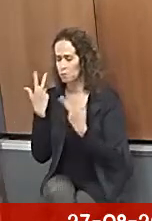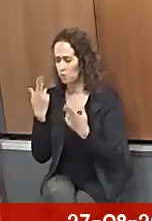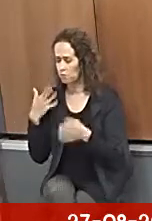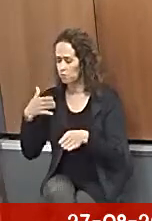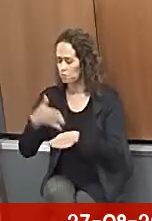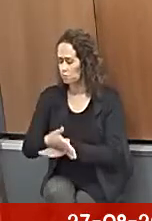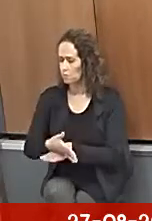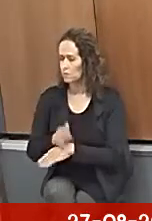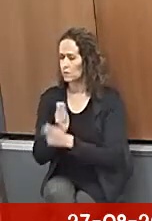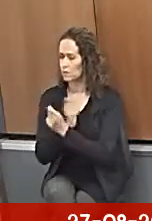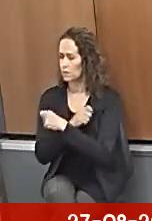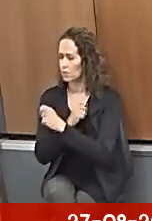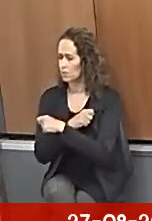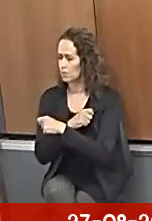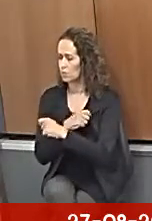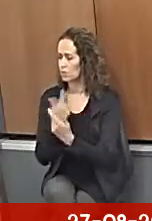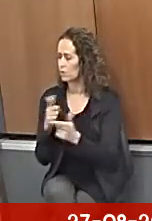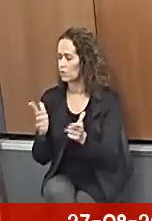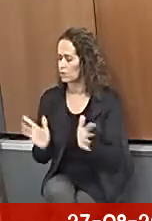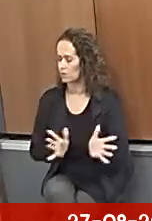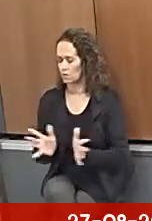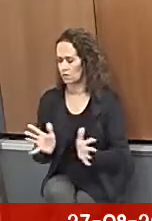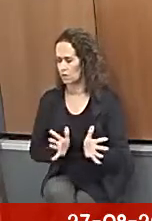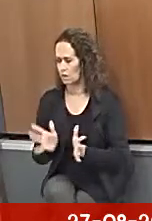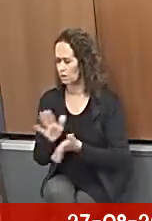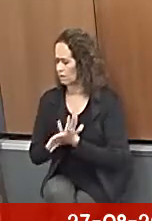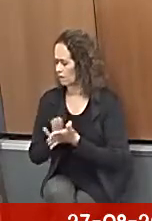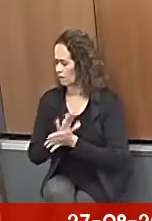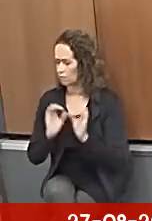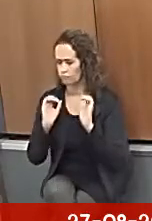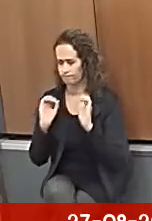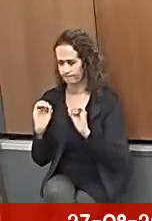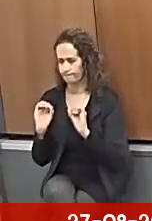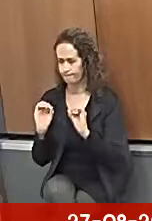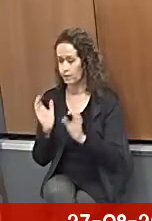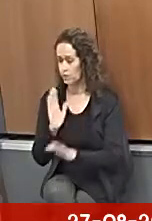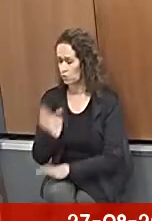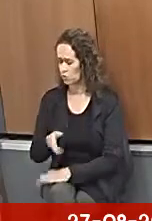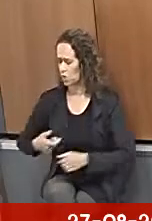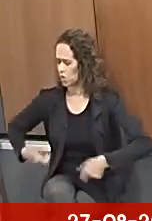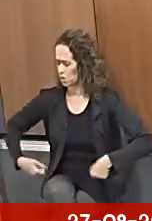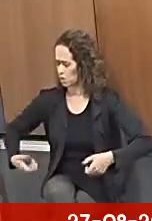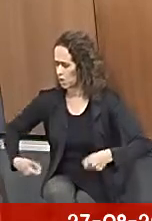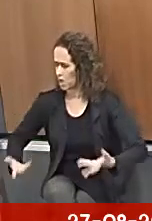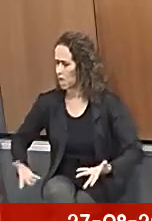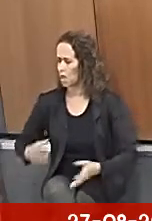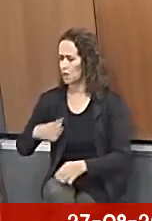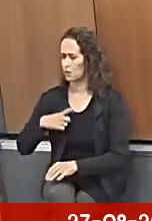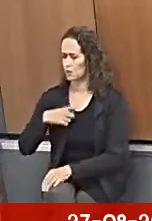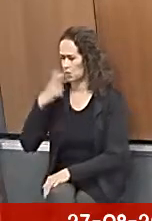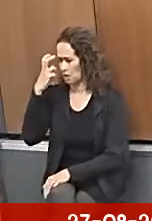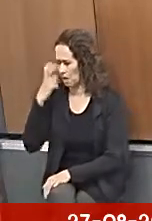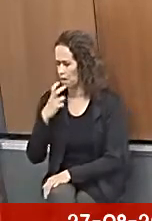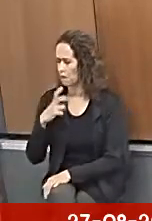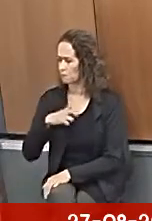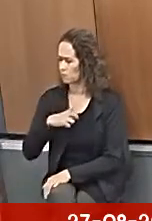puc não tinha nenhuma sensibilidade nenhuma e já tinha muitos cadeirantes cegos lá pessoas vão